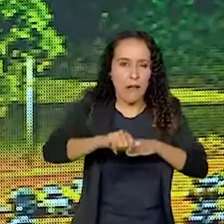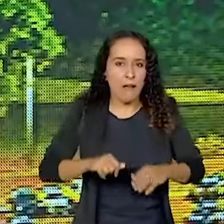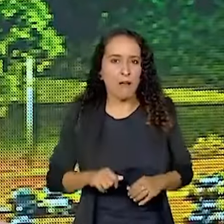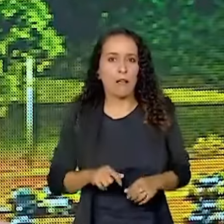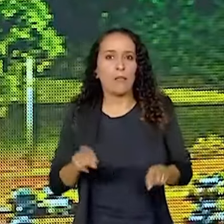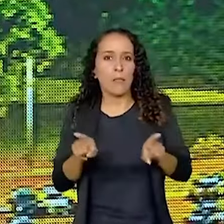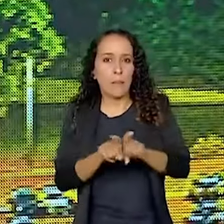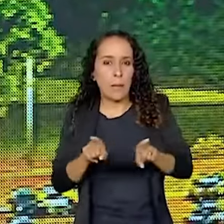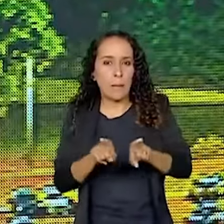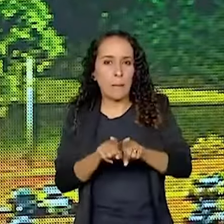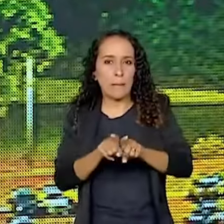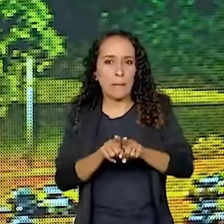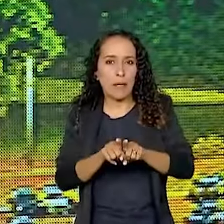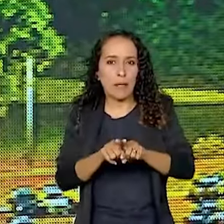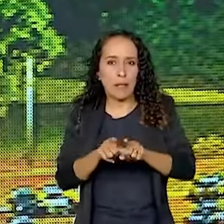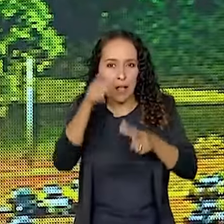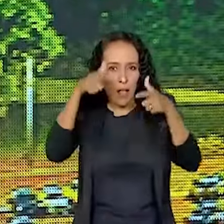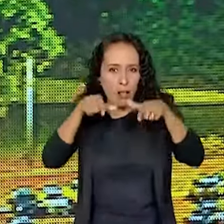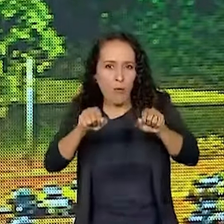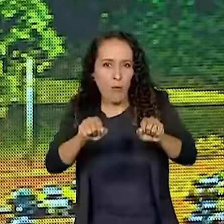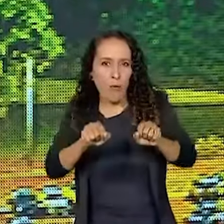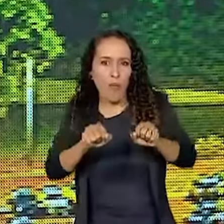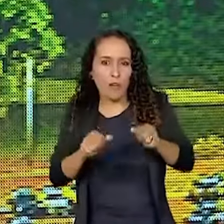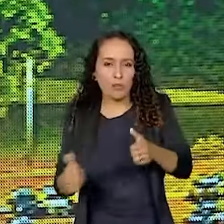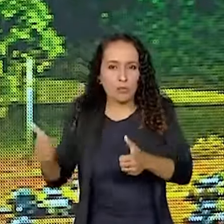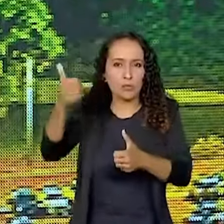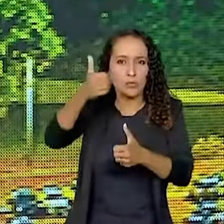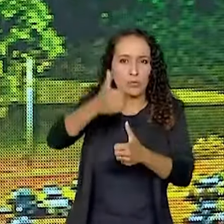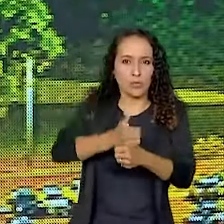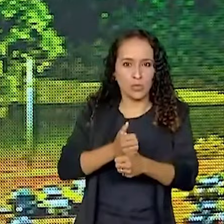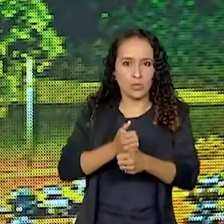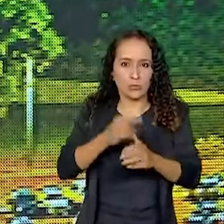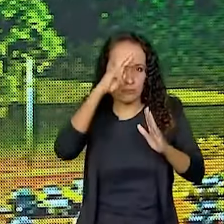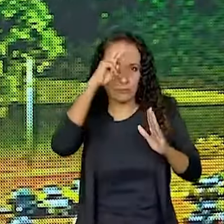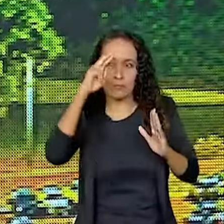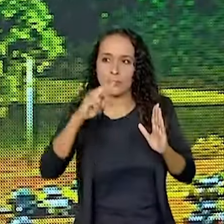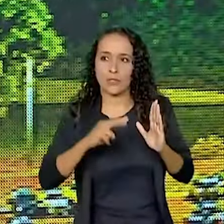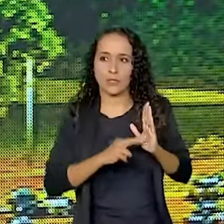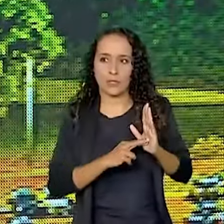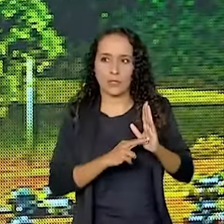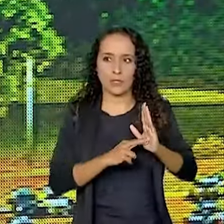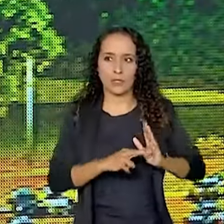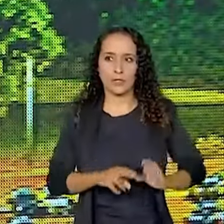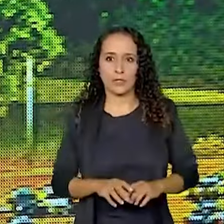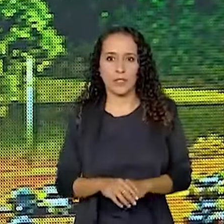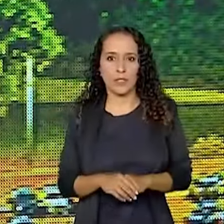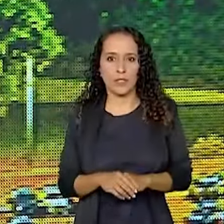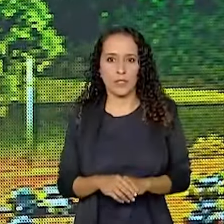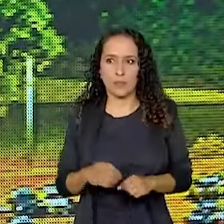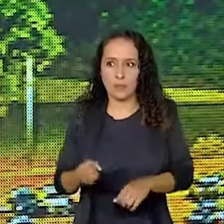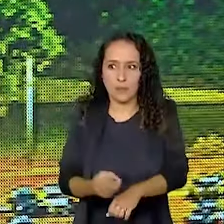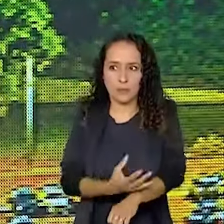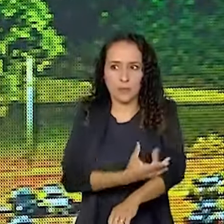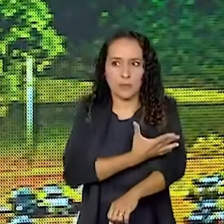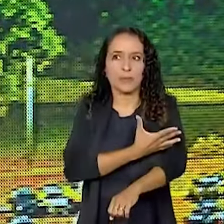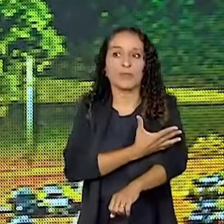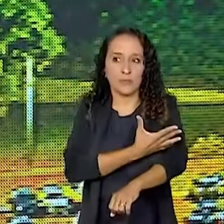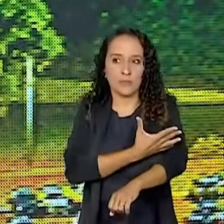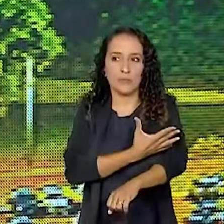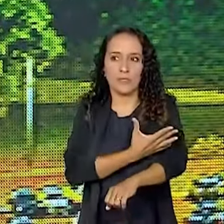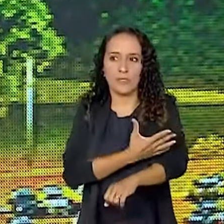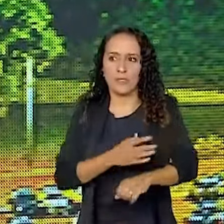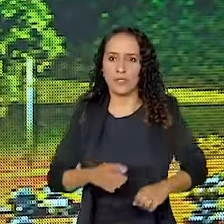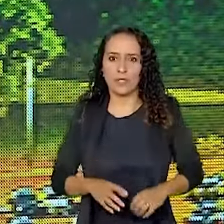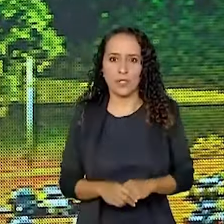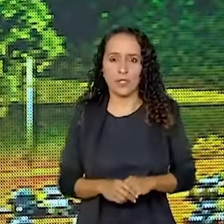patente corrosão da linguagem, na substituição da razão pela emoção, no uso de